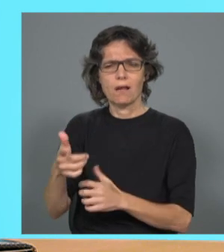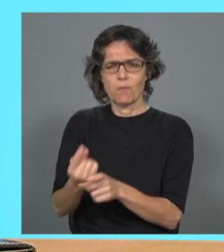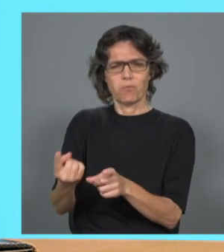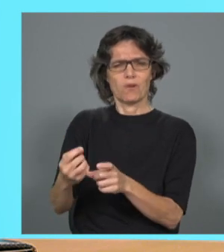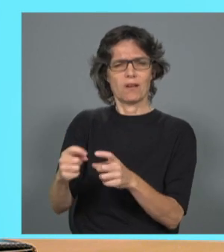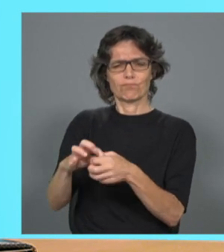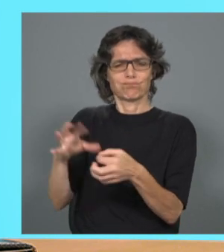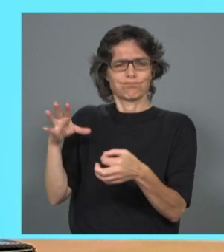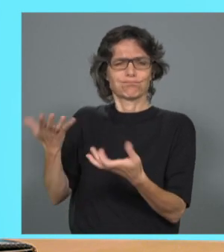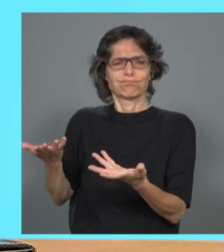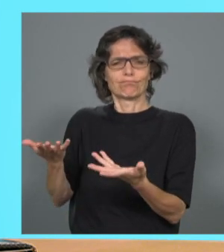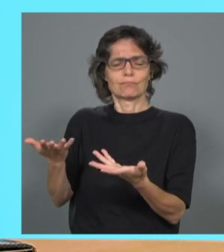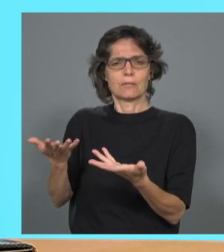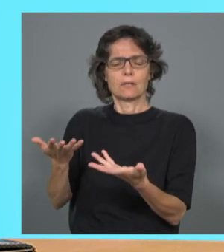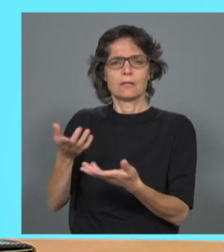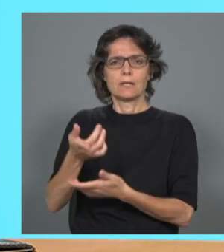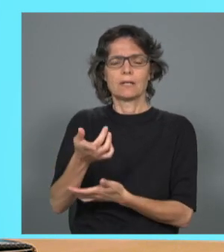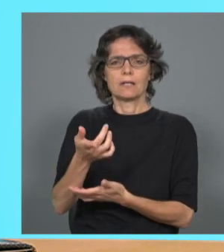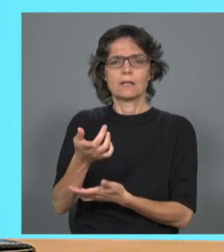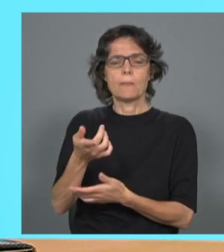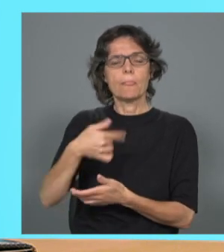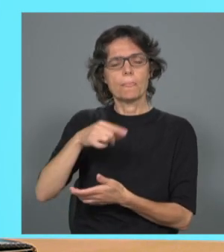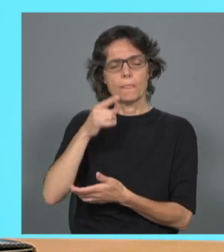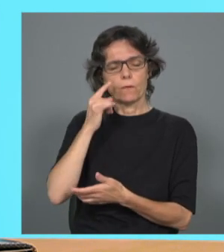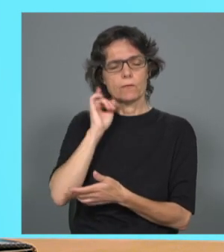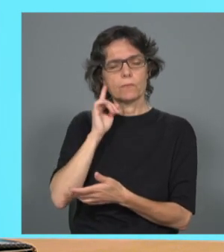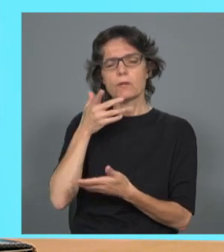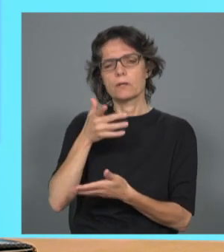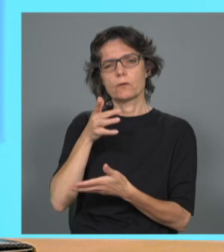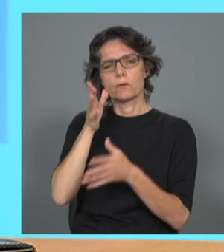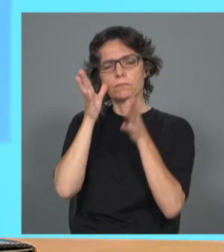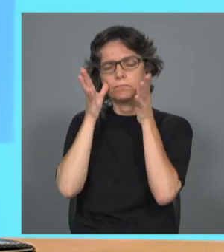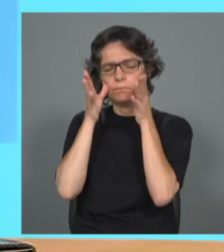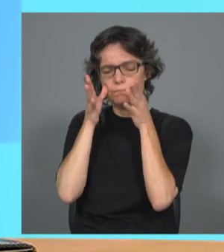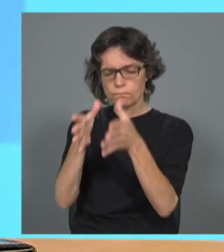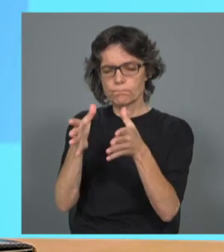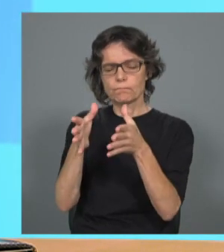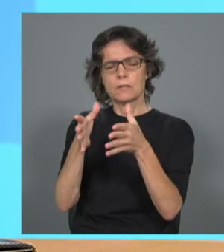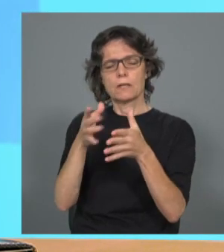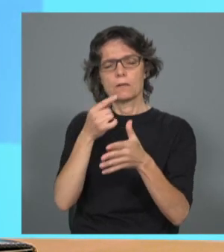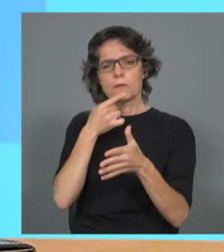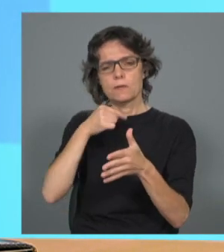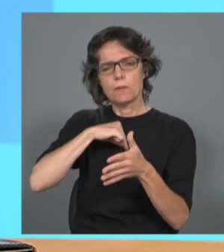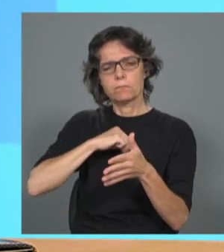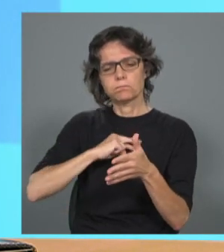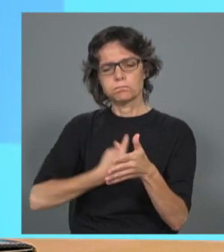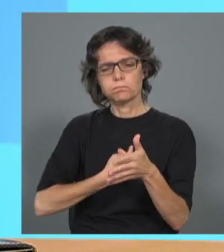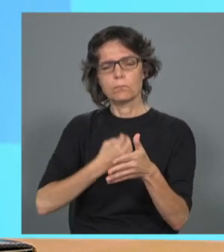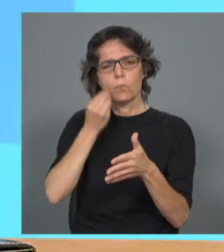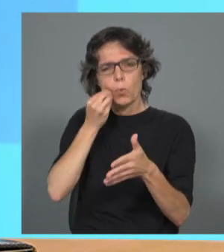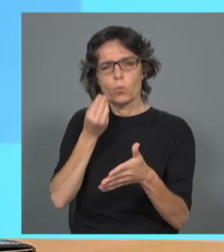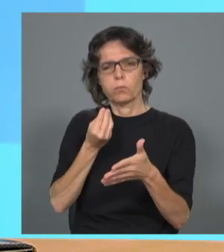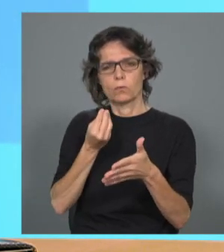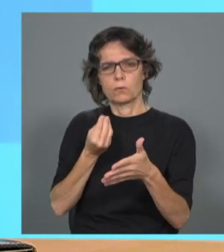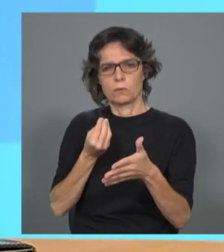sentido. E, portanto, temos que entrar num processo cada vez mais todos de mudança, de conversão, para nos deixarmos conduzir por